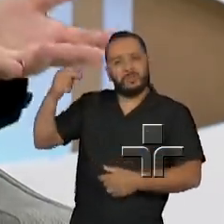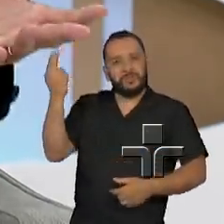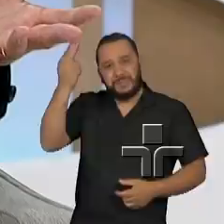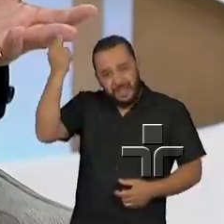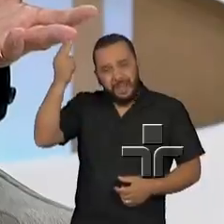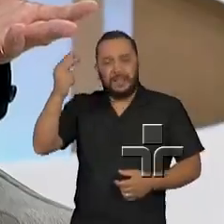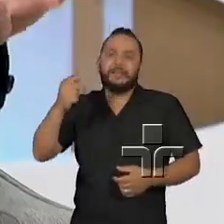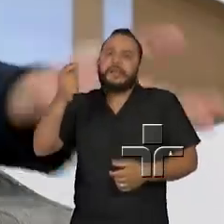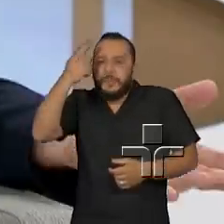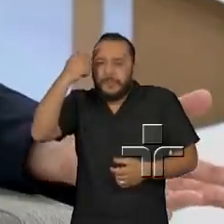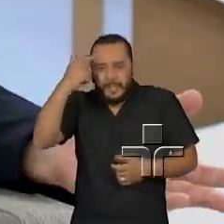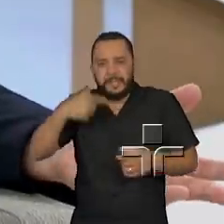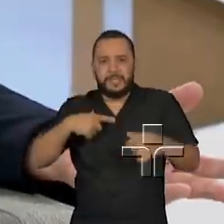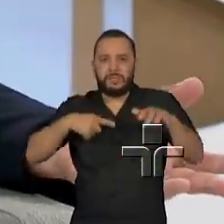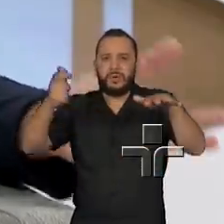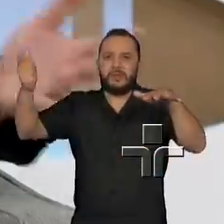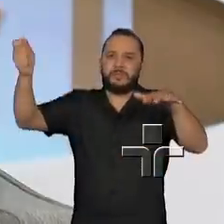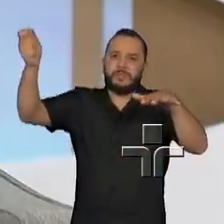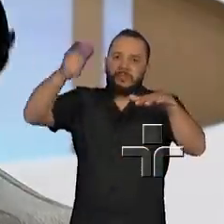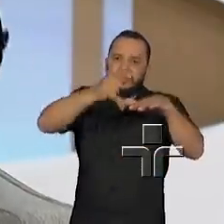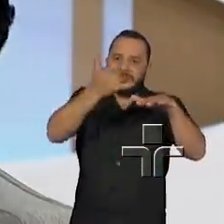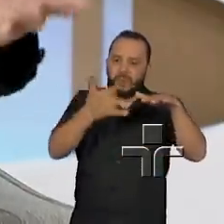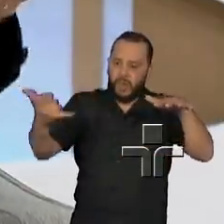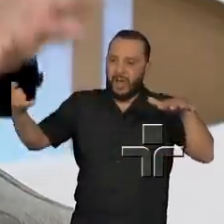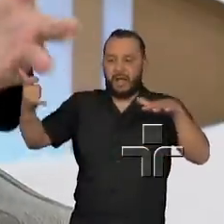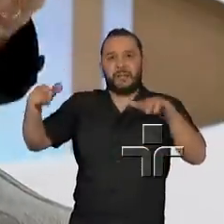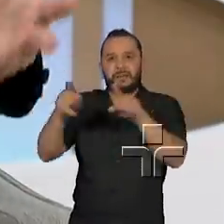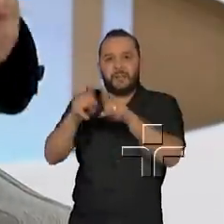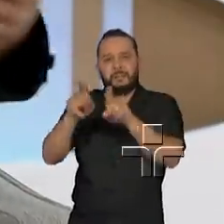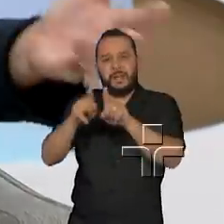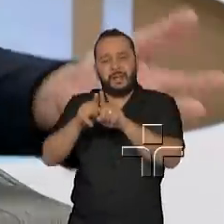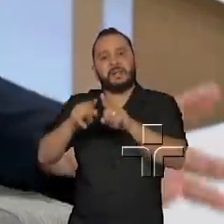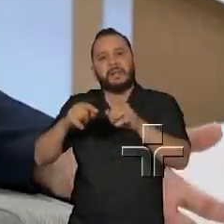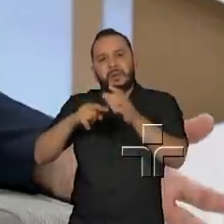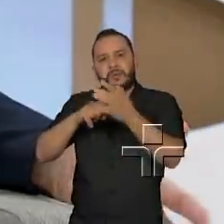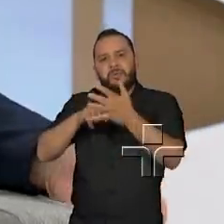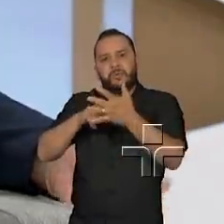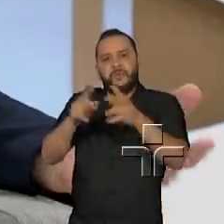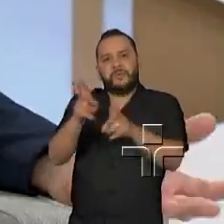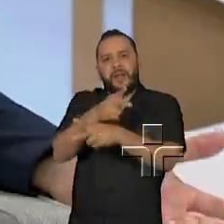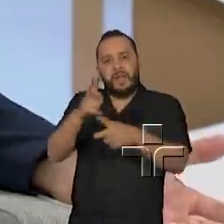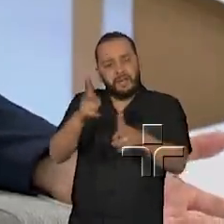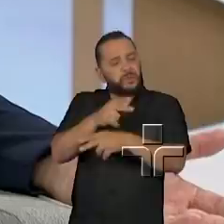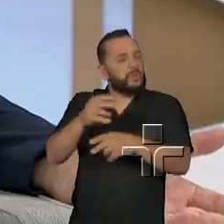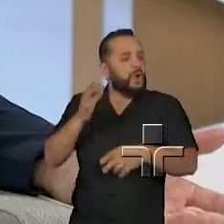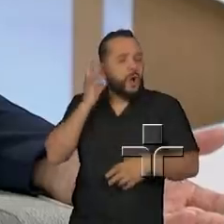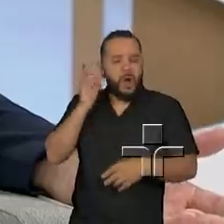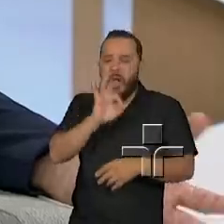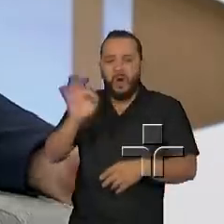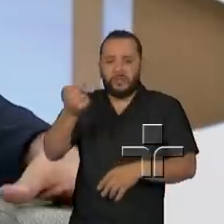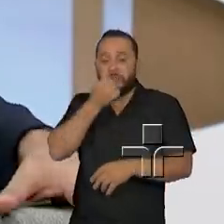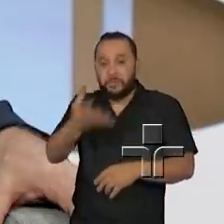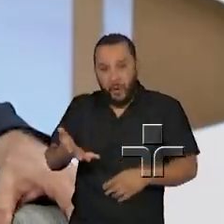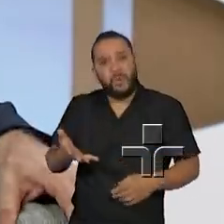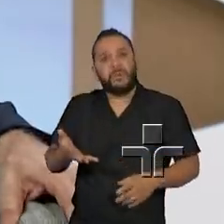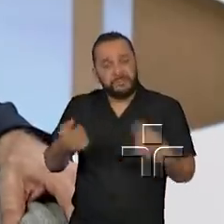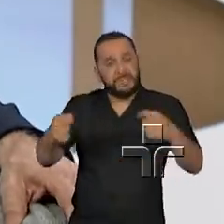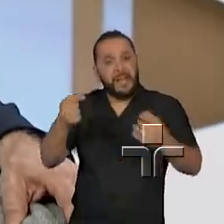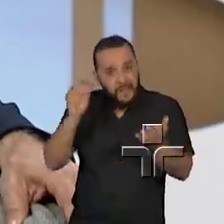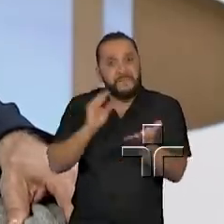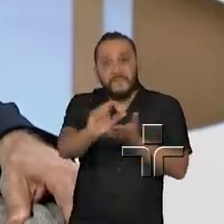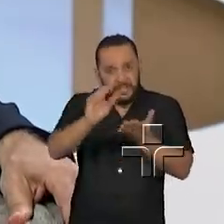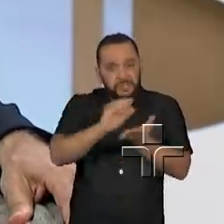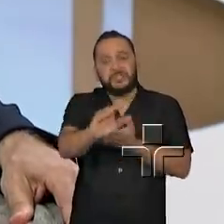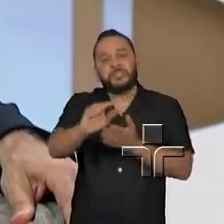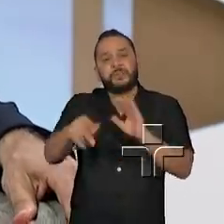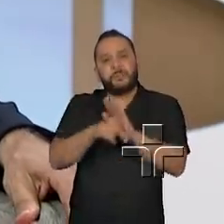são ótimos, melhor. O Brasil é um país que pode sim investir pesadamente em energia solar. Deve. Se nós tivéssemos investido mais em